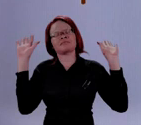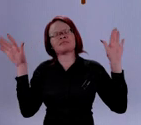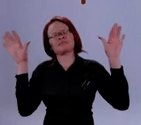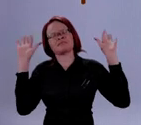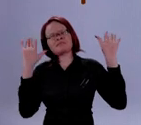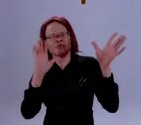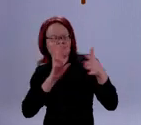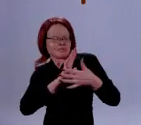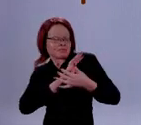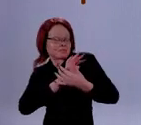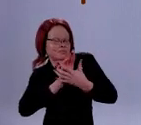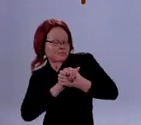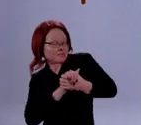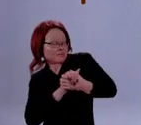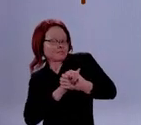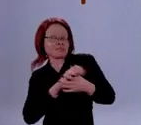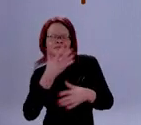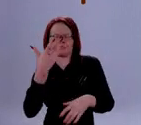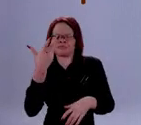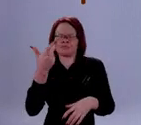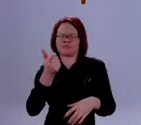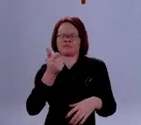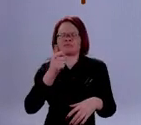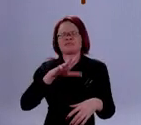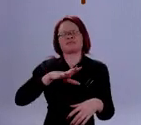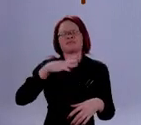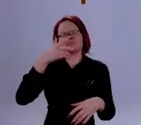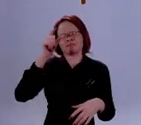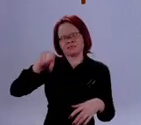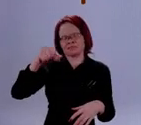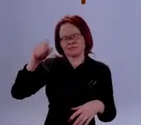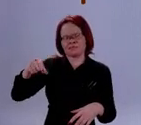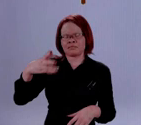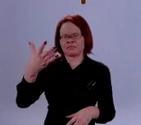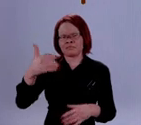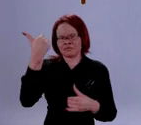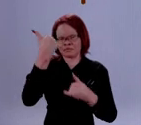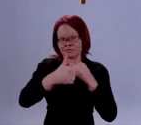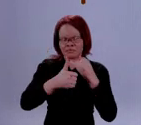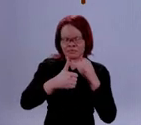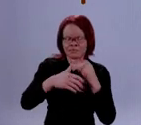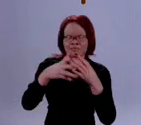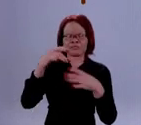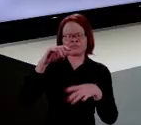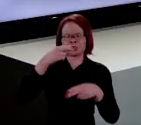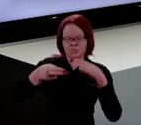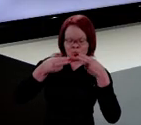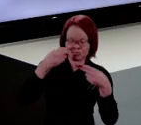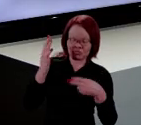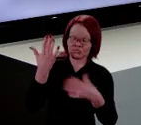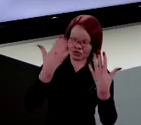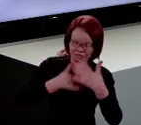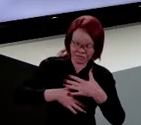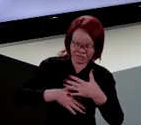das pessoas o dia terminou com um saboroso jantar preparado pela minha avó